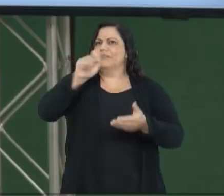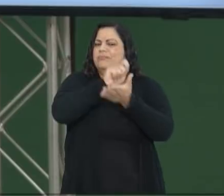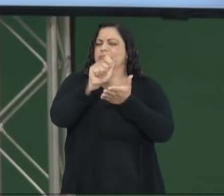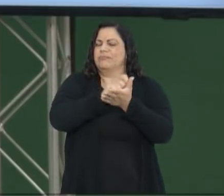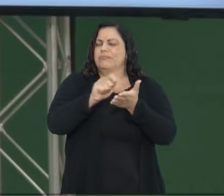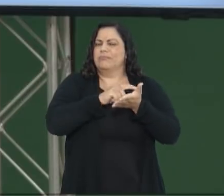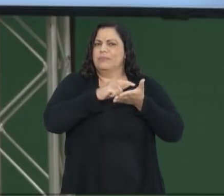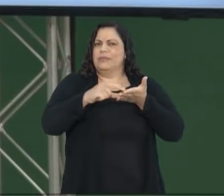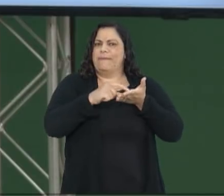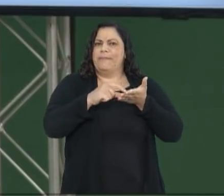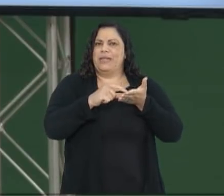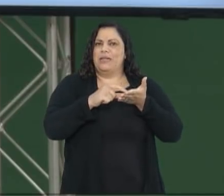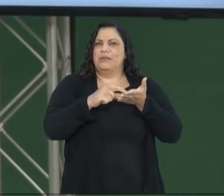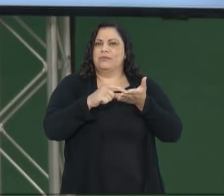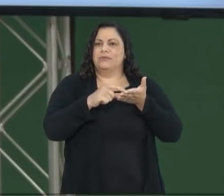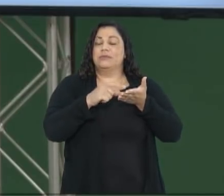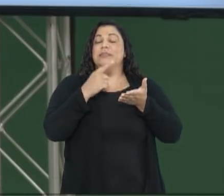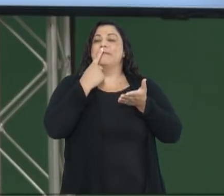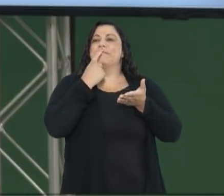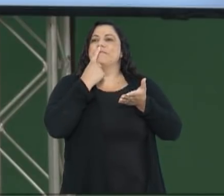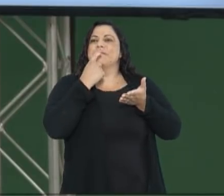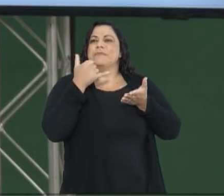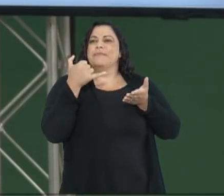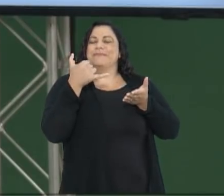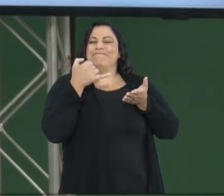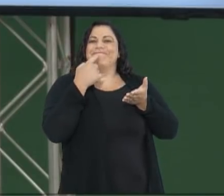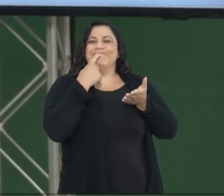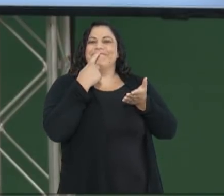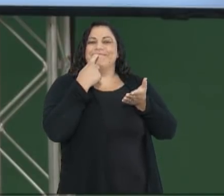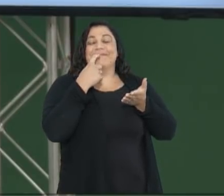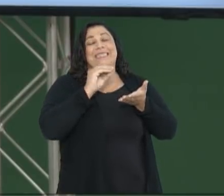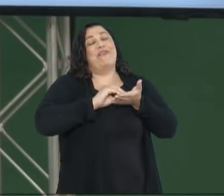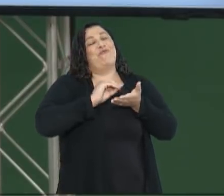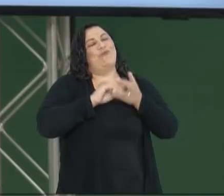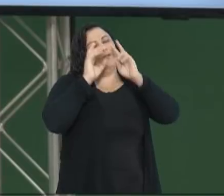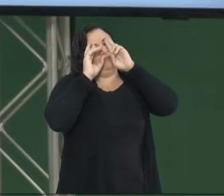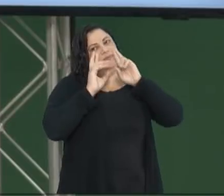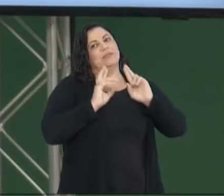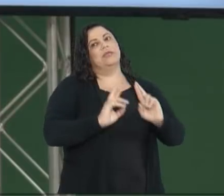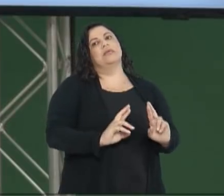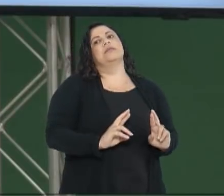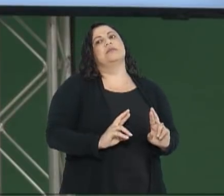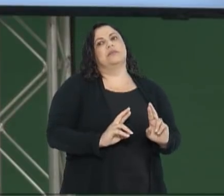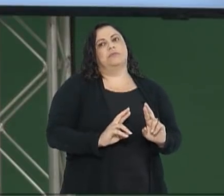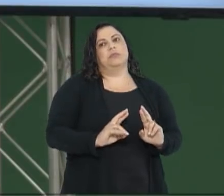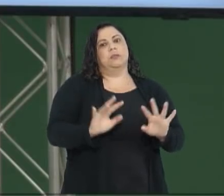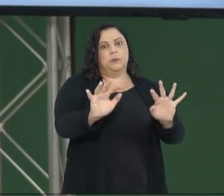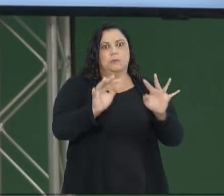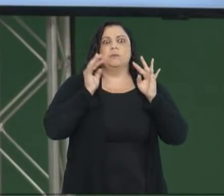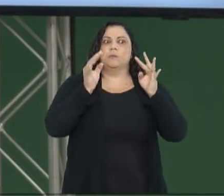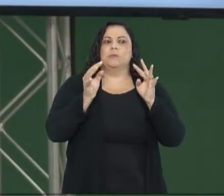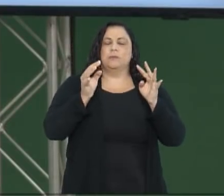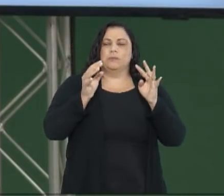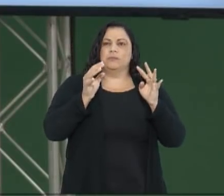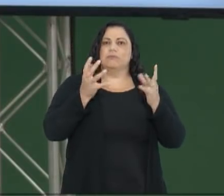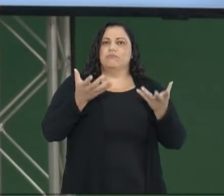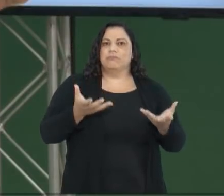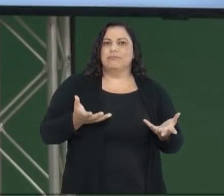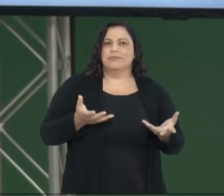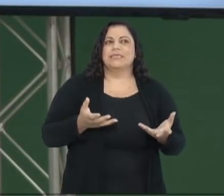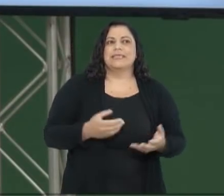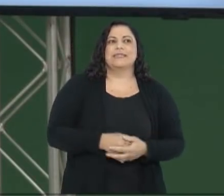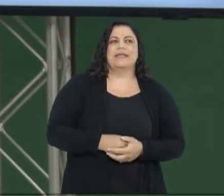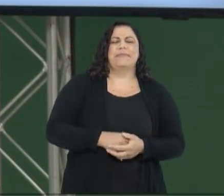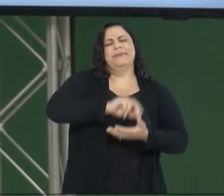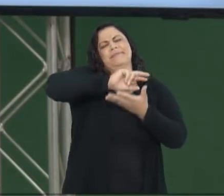uma pessoa utilizando caneta vermelha porque é considerado um desrespeito. De repente, como se estivesse chamando a atenção da pessoa, né? Então,